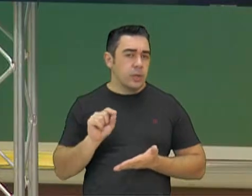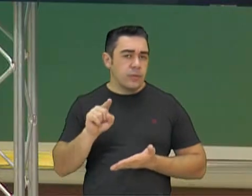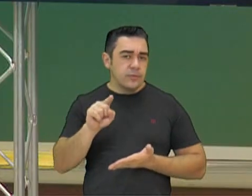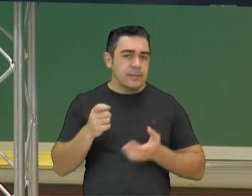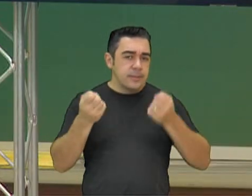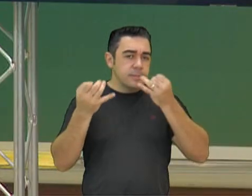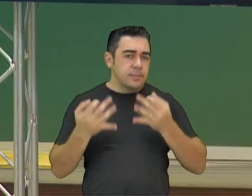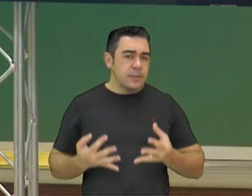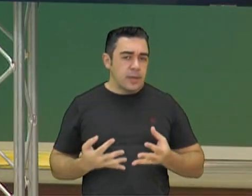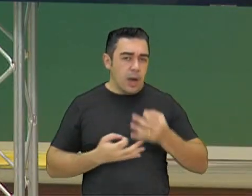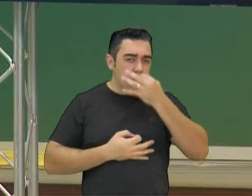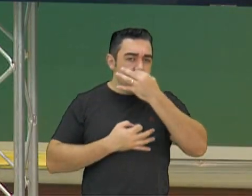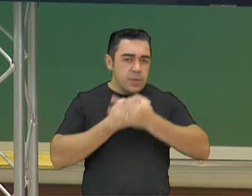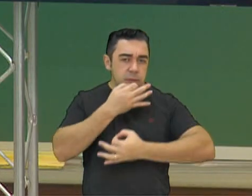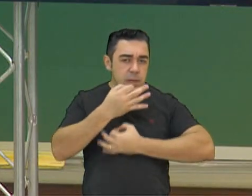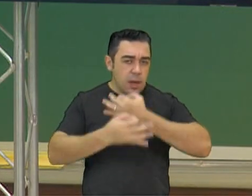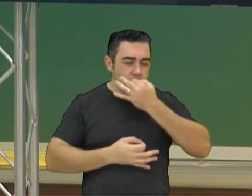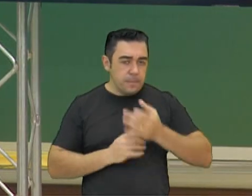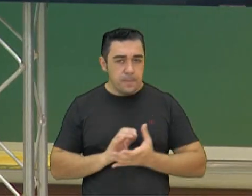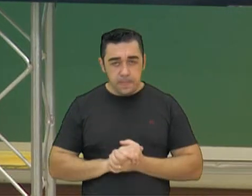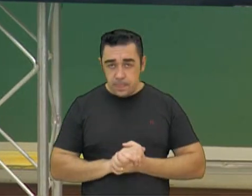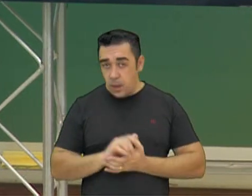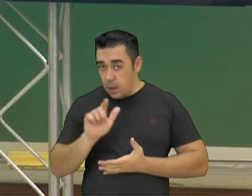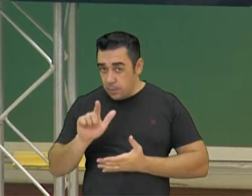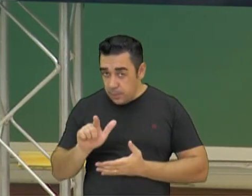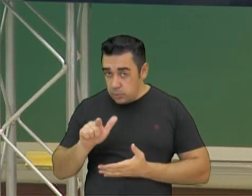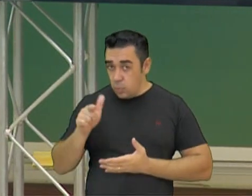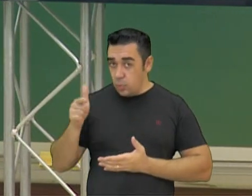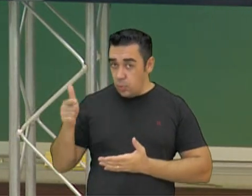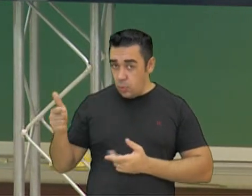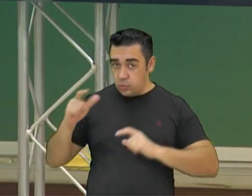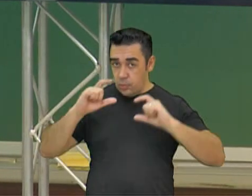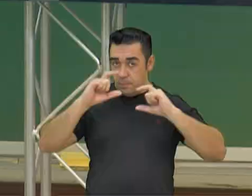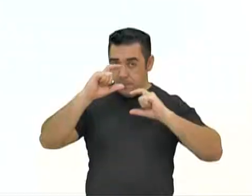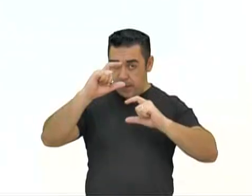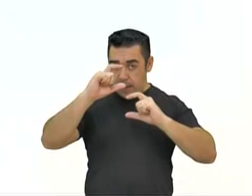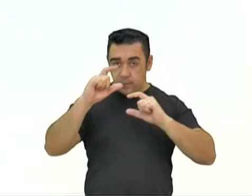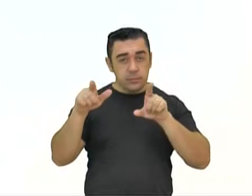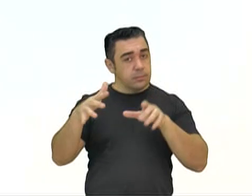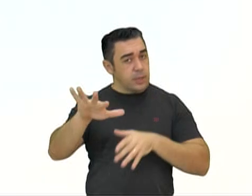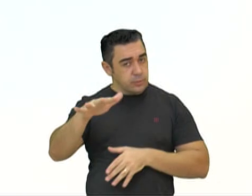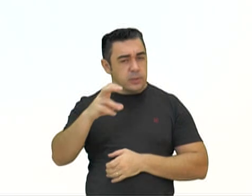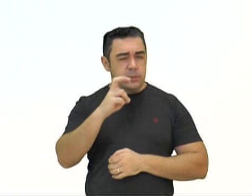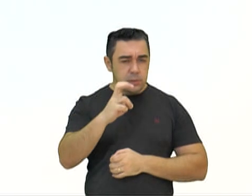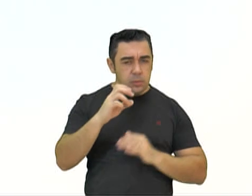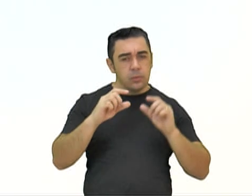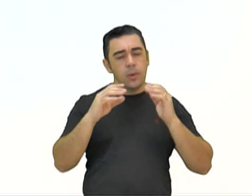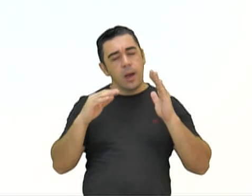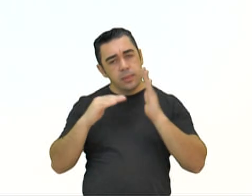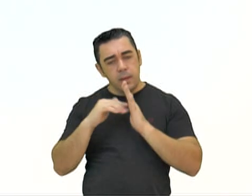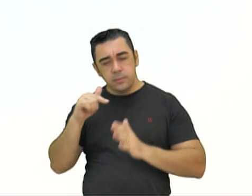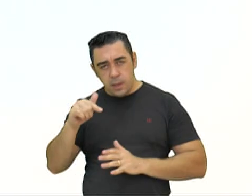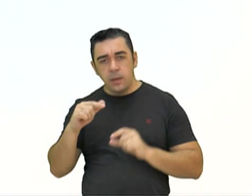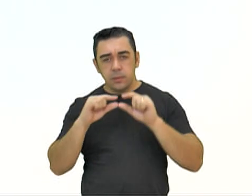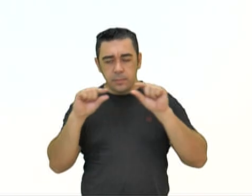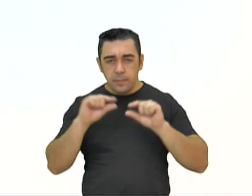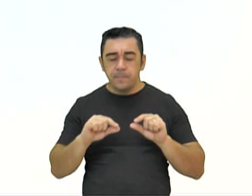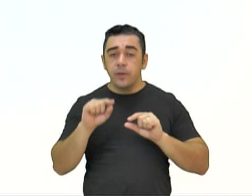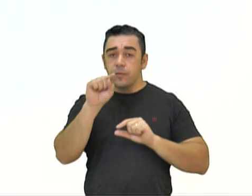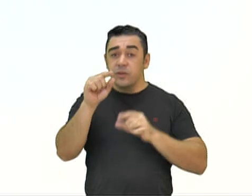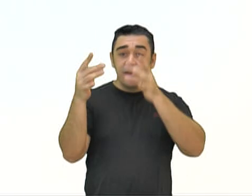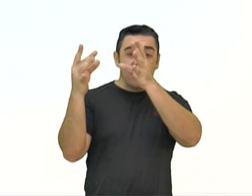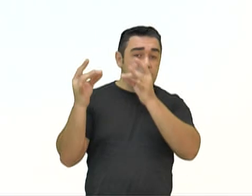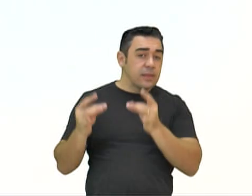abordar. Então, você vai escrever um outro parágrafo, né, mais ou menos o mesmo tamanho, indicando que detalhes do texto serão abordados